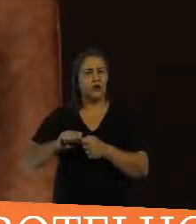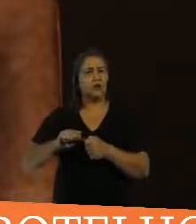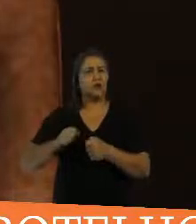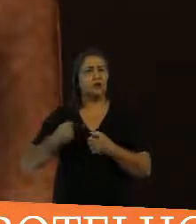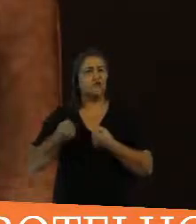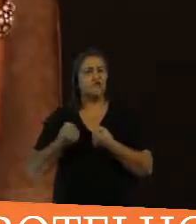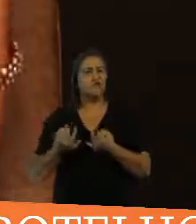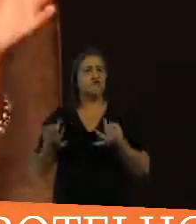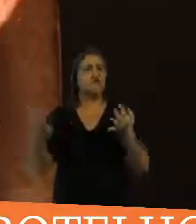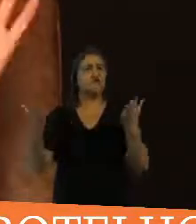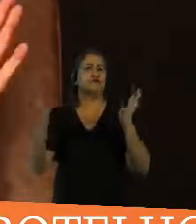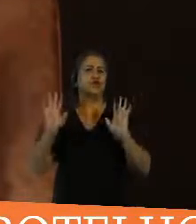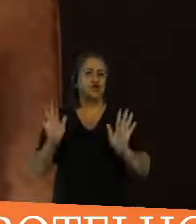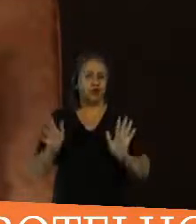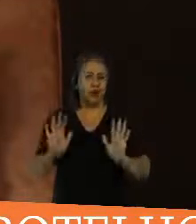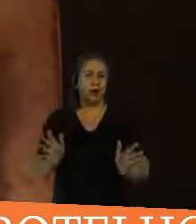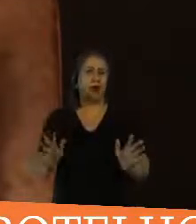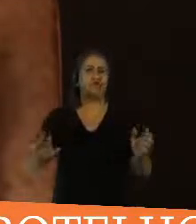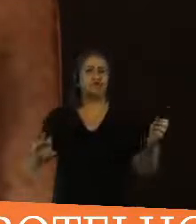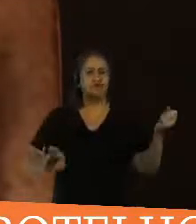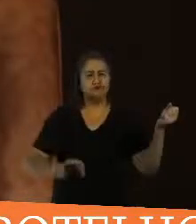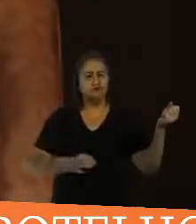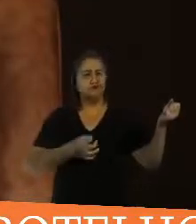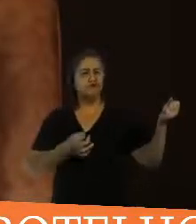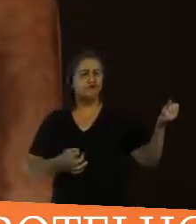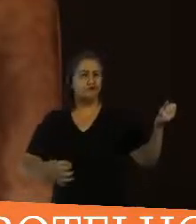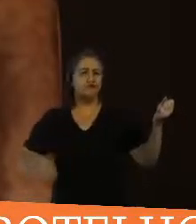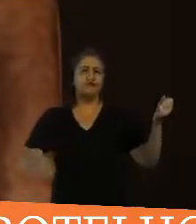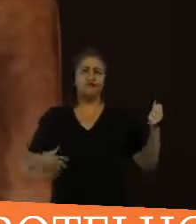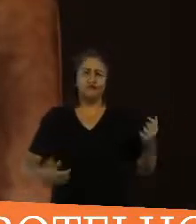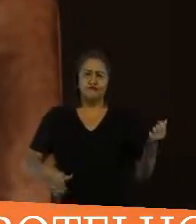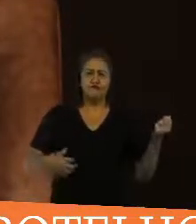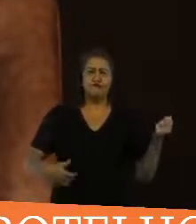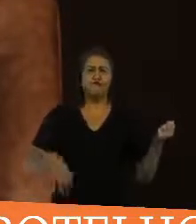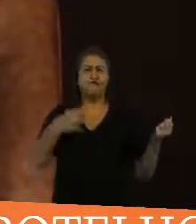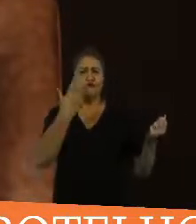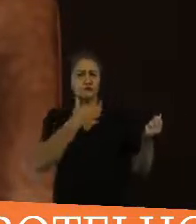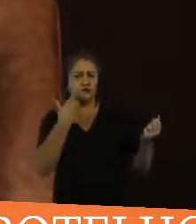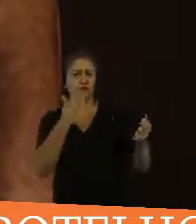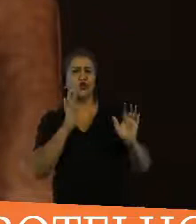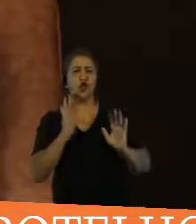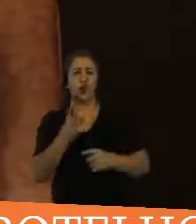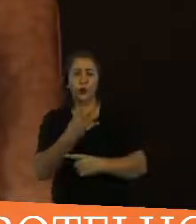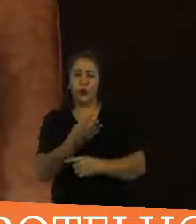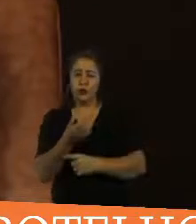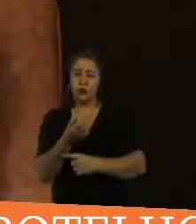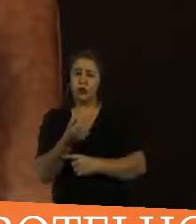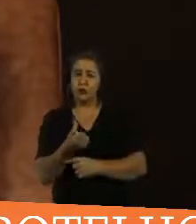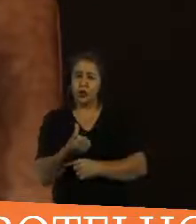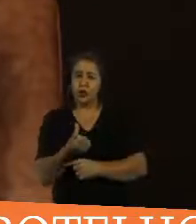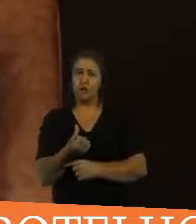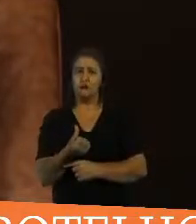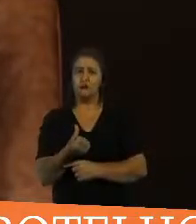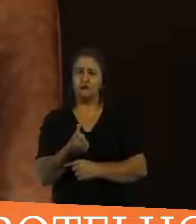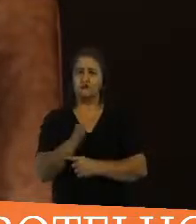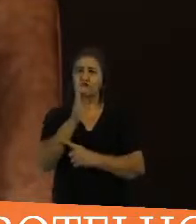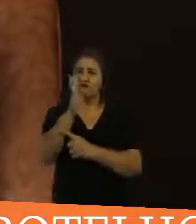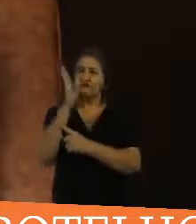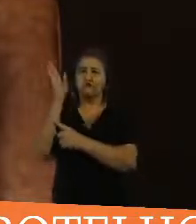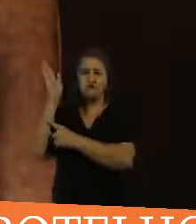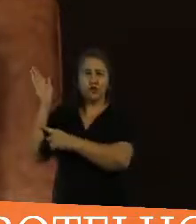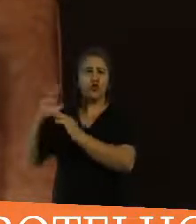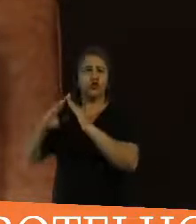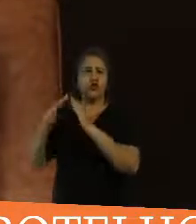didáticos, vou chamar recitais didáticos. Nós realizamos 46 concertos didáticos em 18